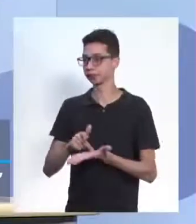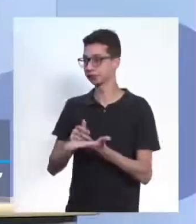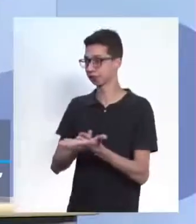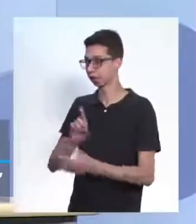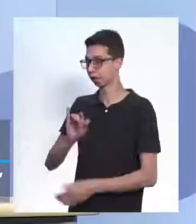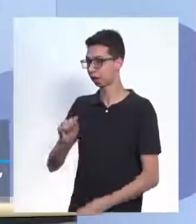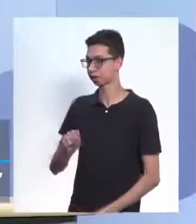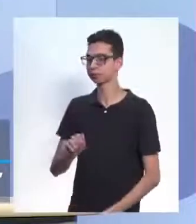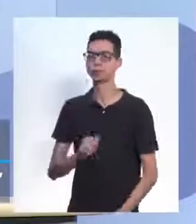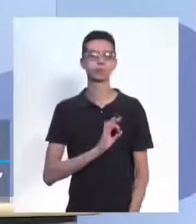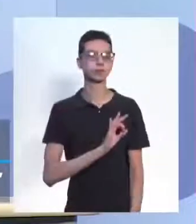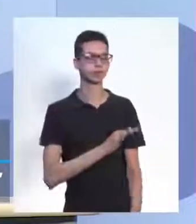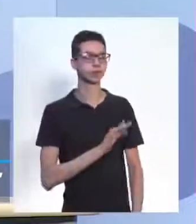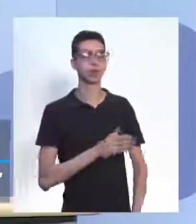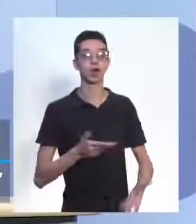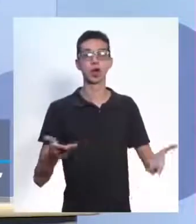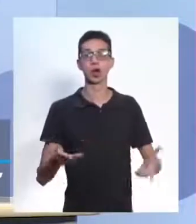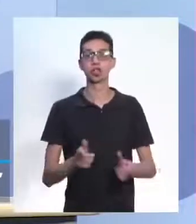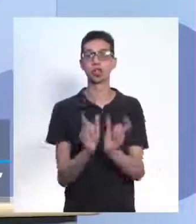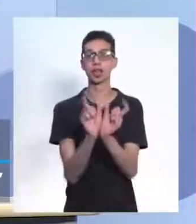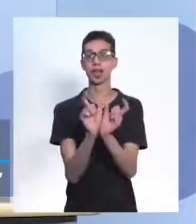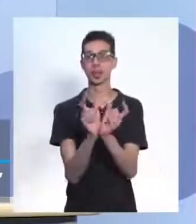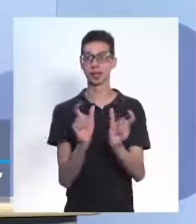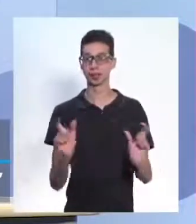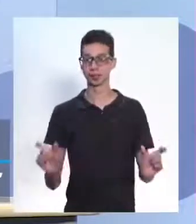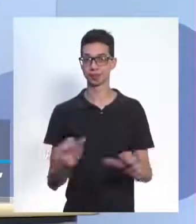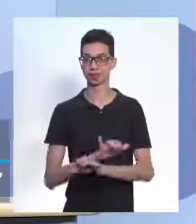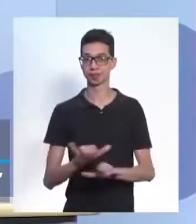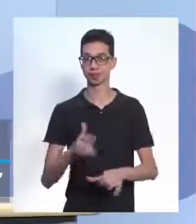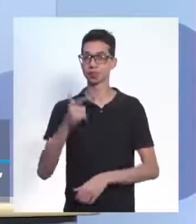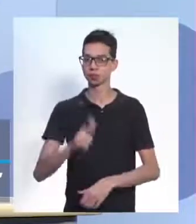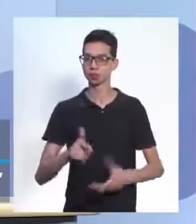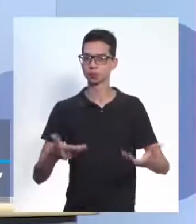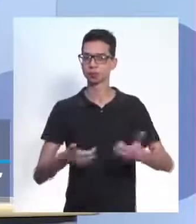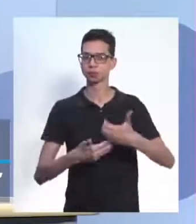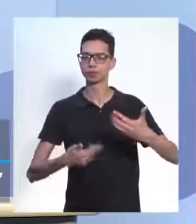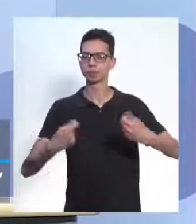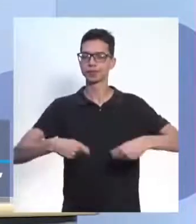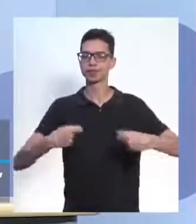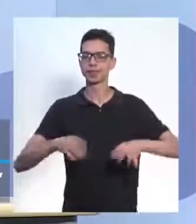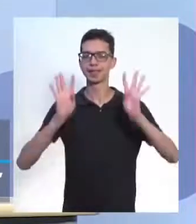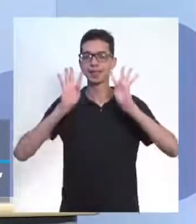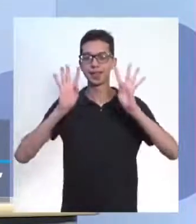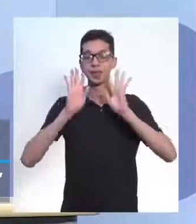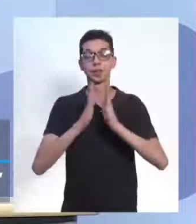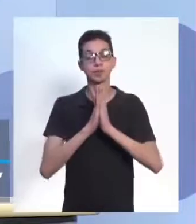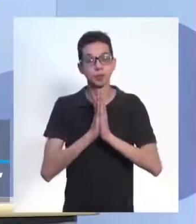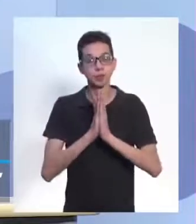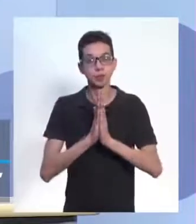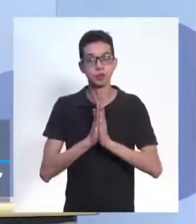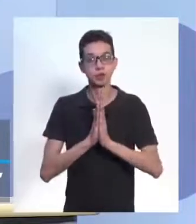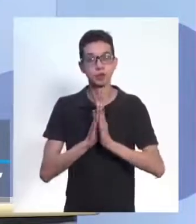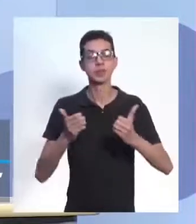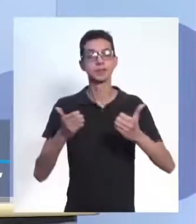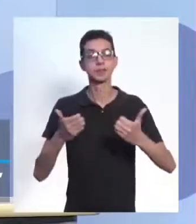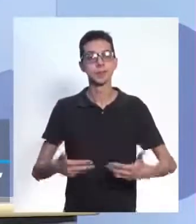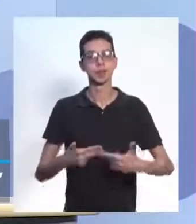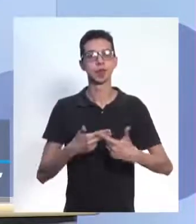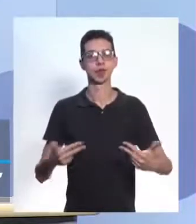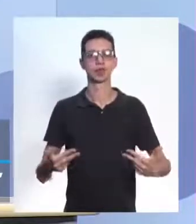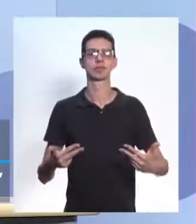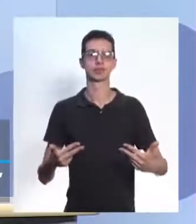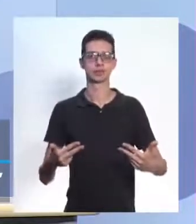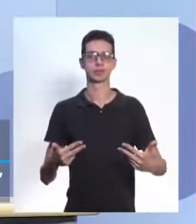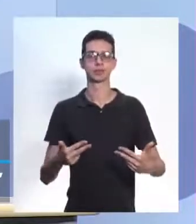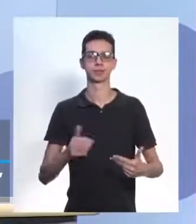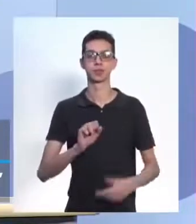a gente vai falar de gramática de novo. Então, o chat tem que ser legal. Por favor, a gente vai falar de questões de subordinação. Tem aluna